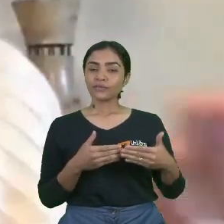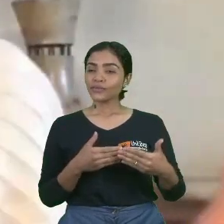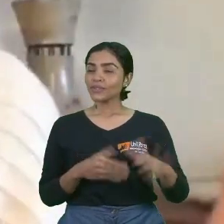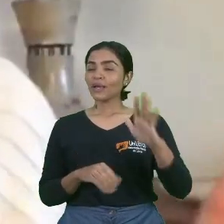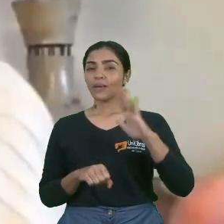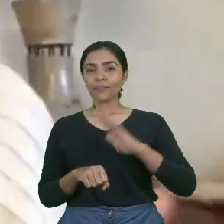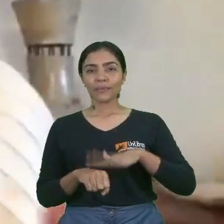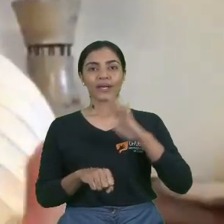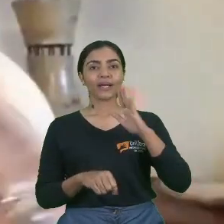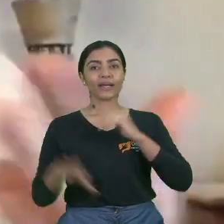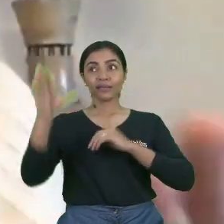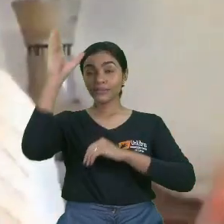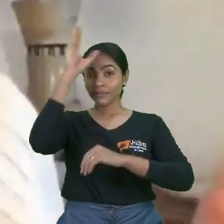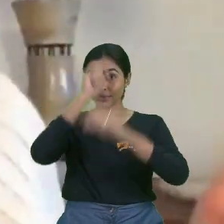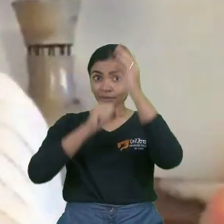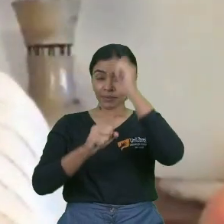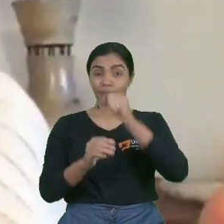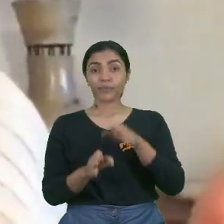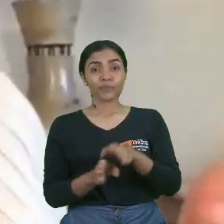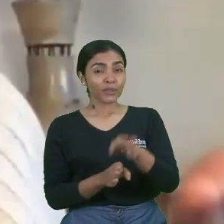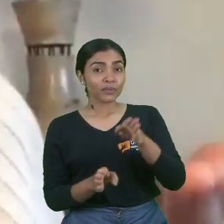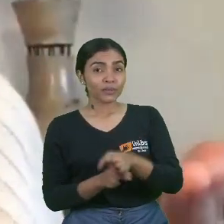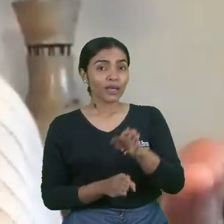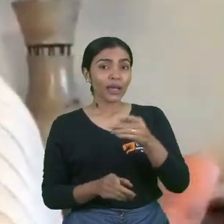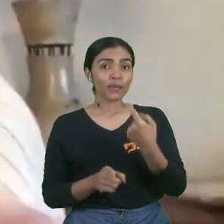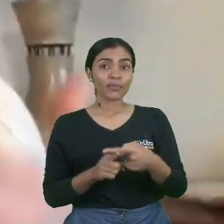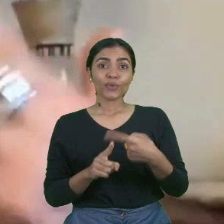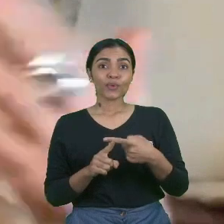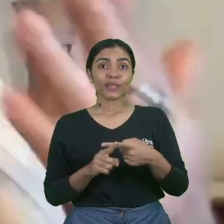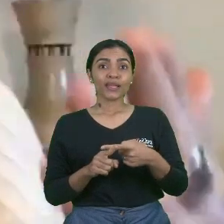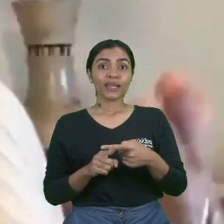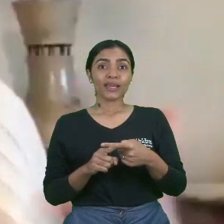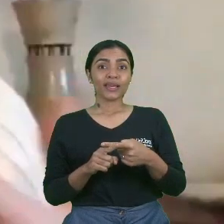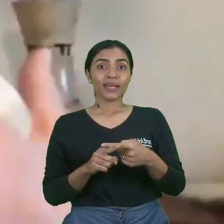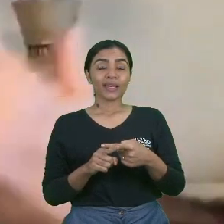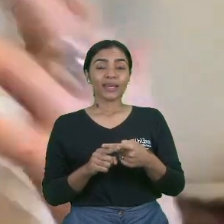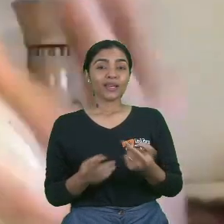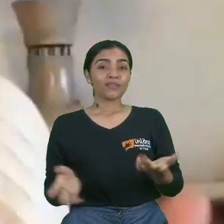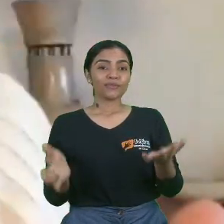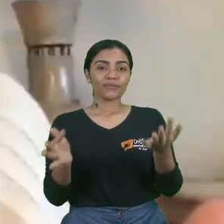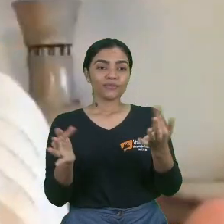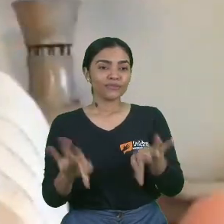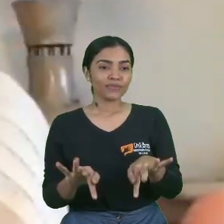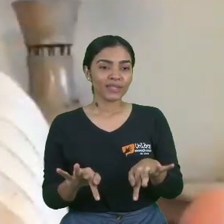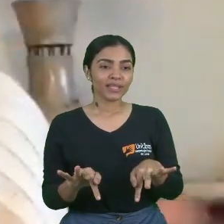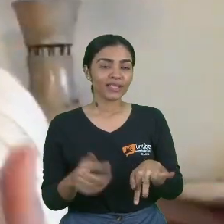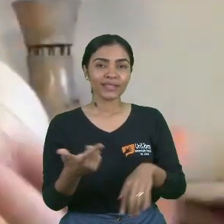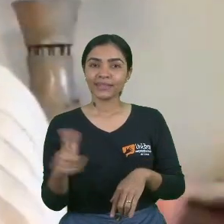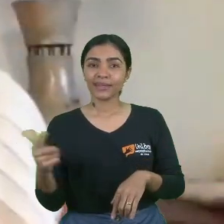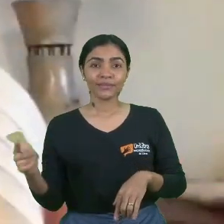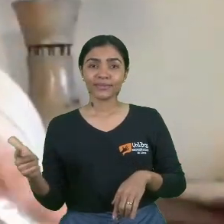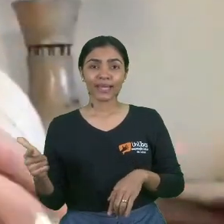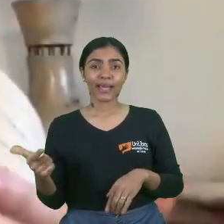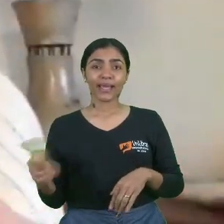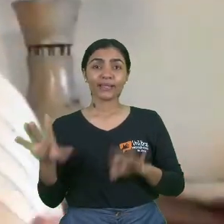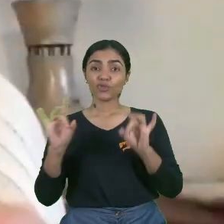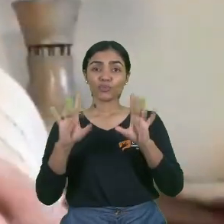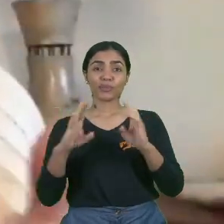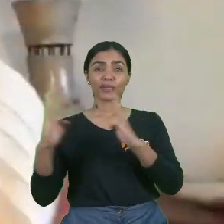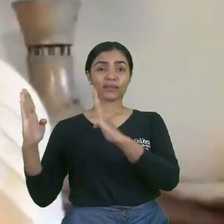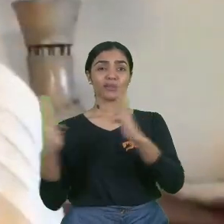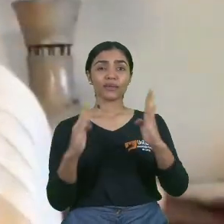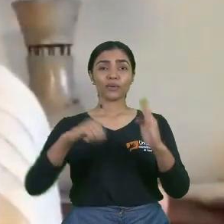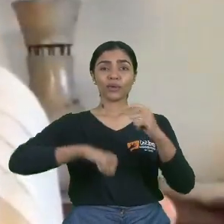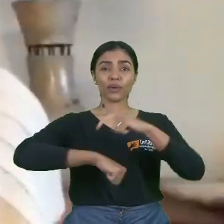aprendendo orientar porque a inesgotável especialmente nesse momento com as novas tecnologias a gente é